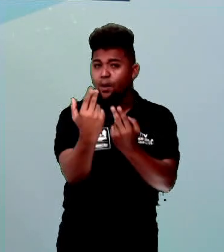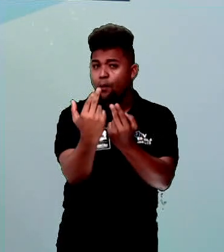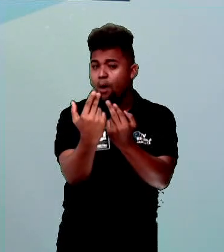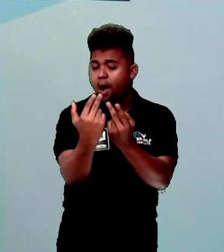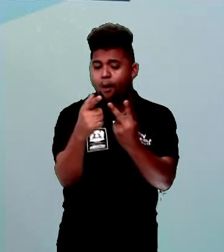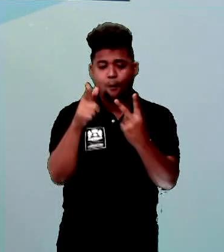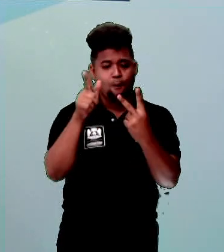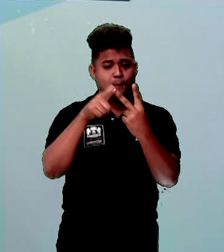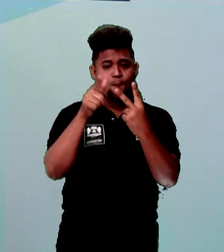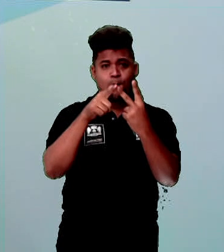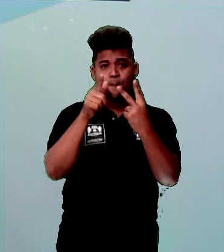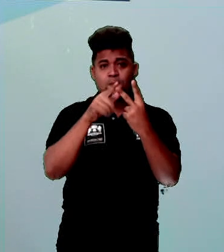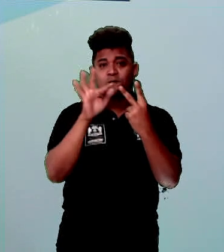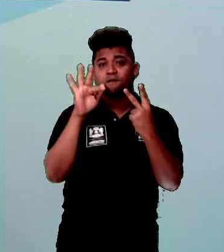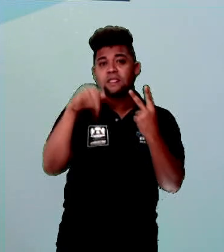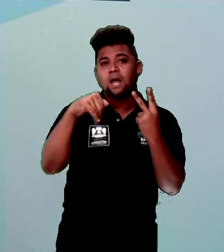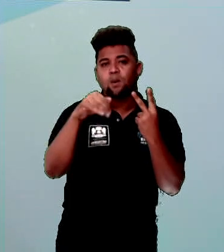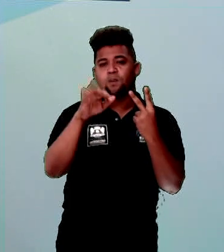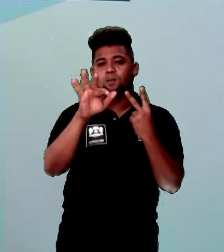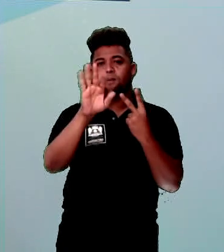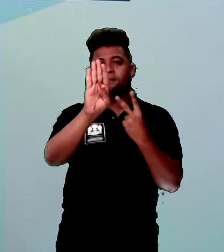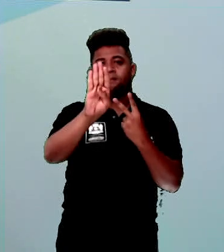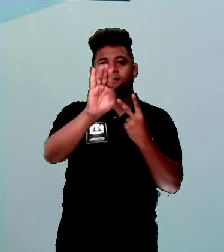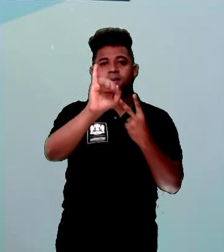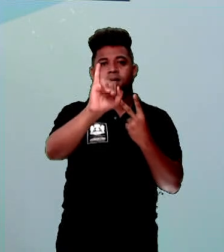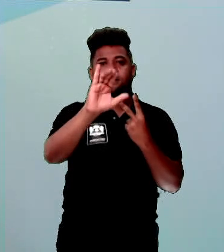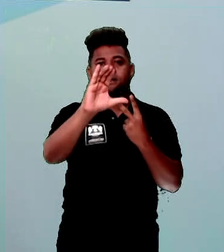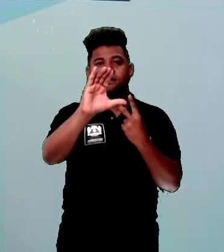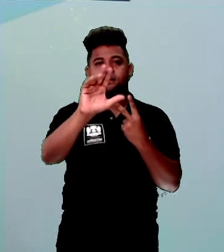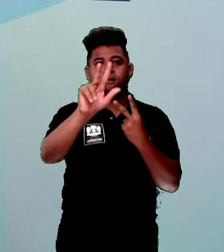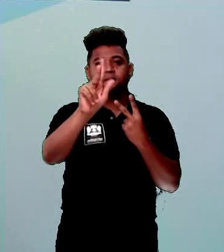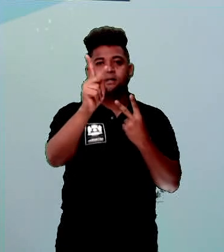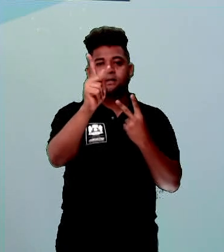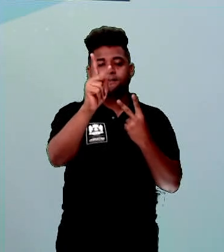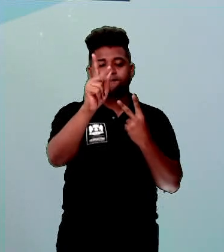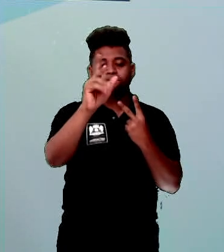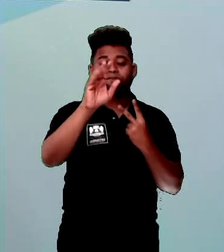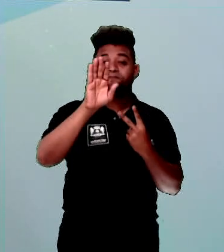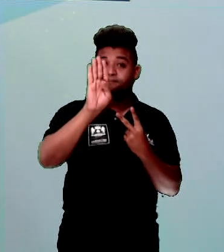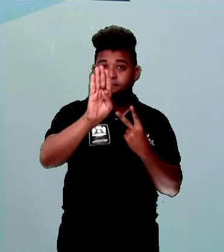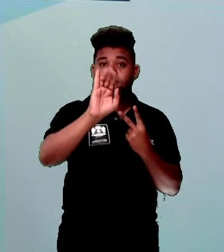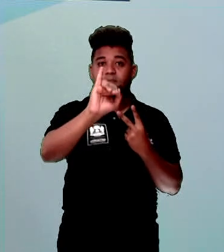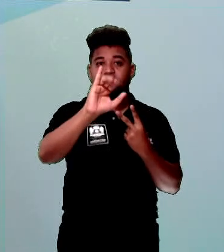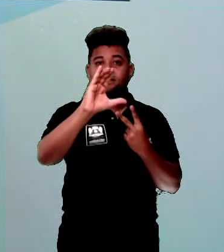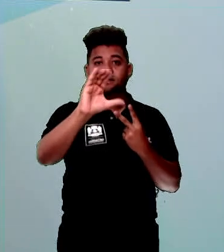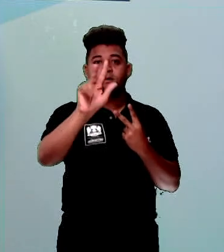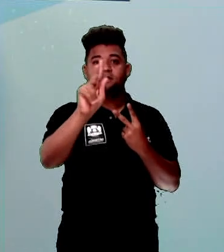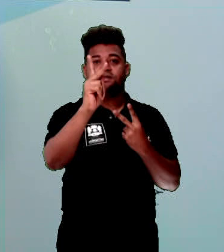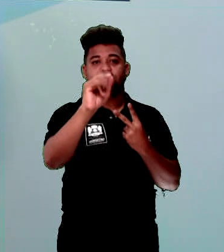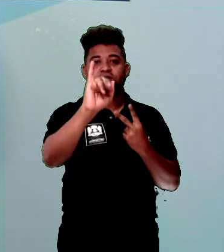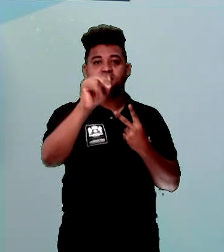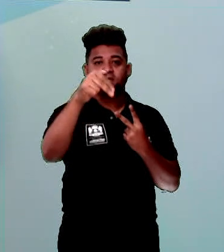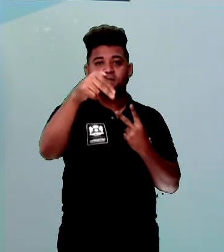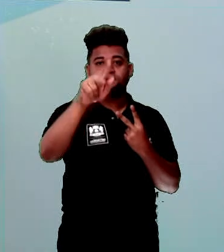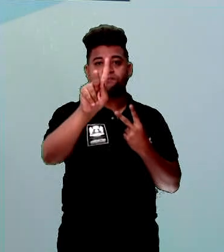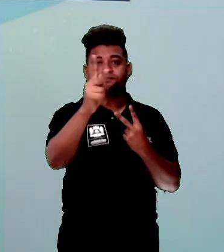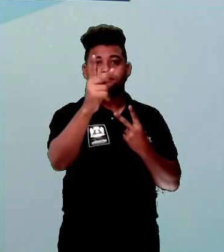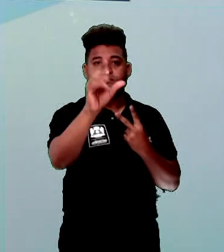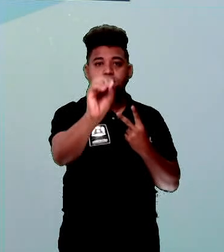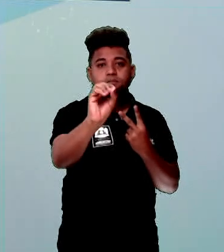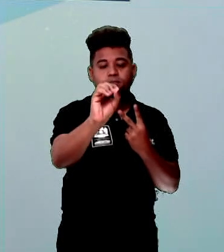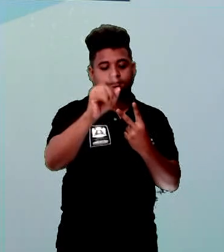bichinho. Vocês percebem isso? Vamos ver aqui quais são as letras da palavra buraquinho. Aqui nós temos,